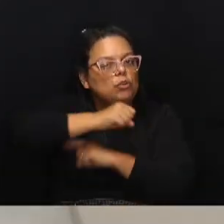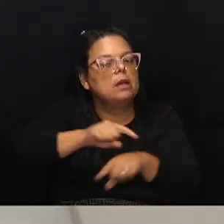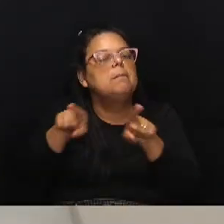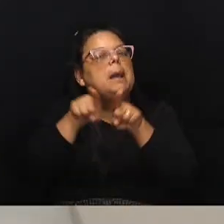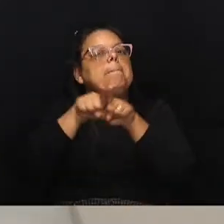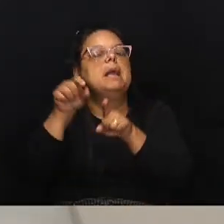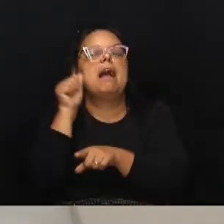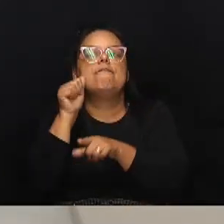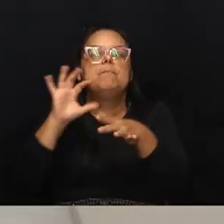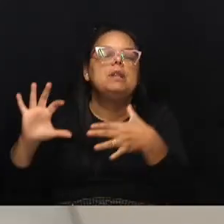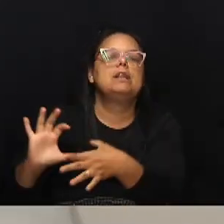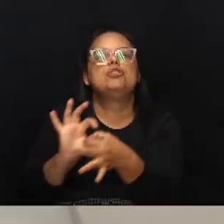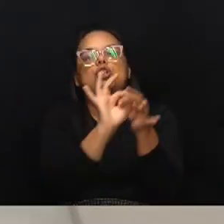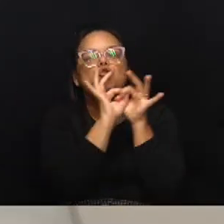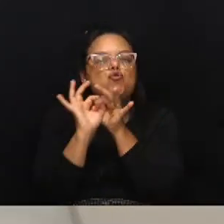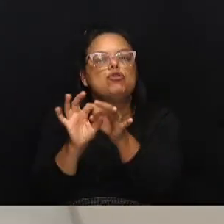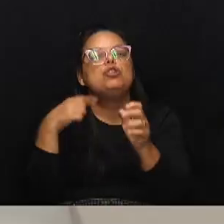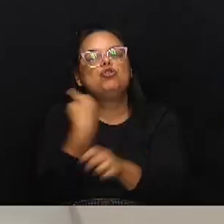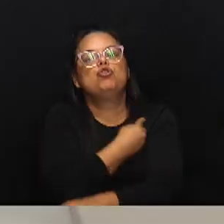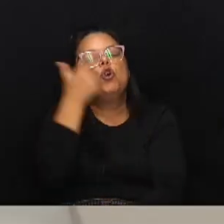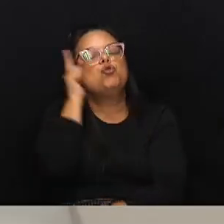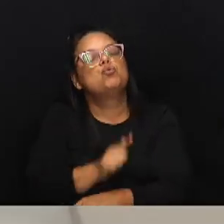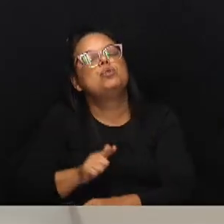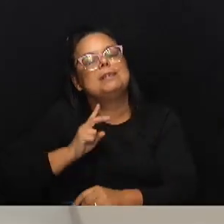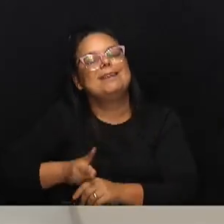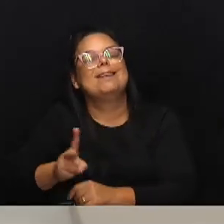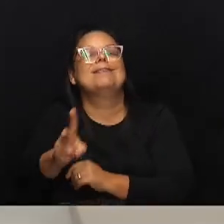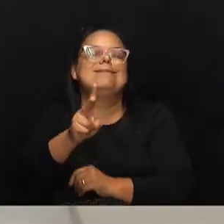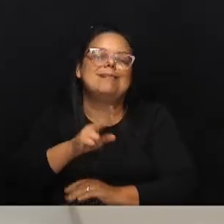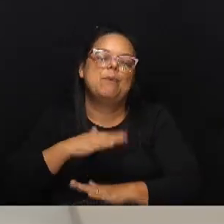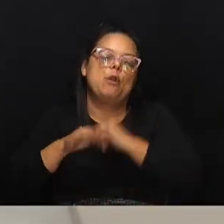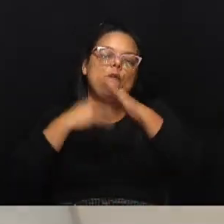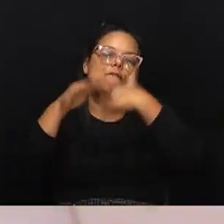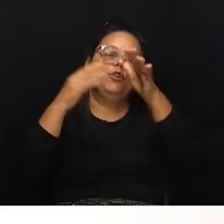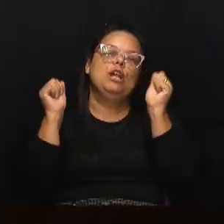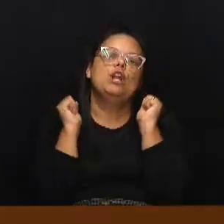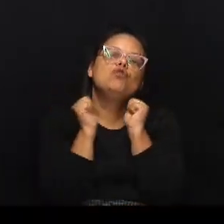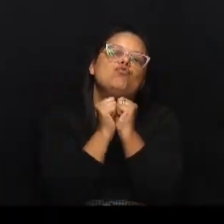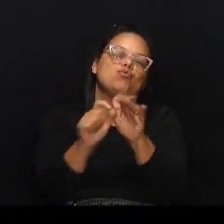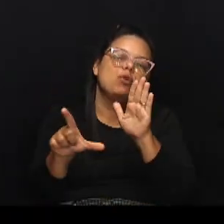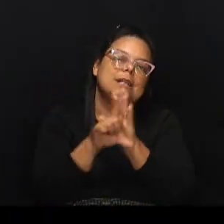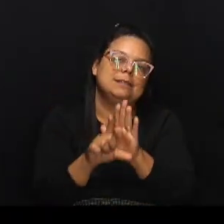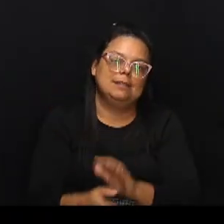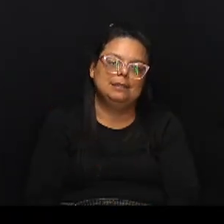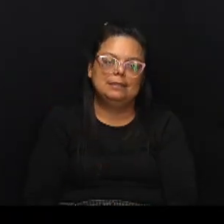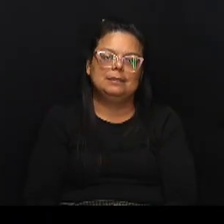feminina para que a gente possa conseguir avançar cada vez mais com as nossas leis.